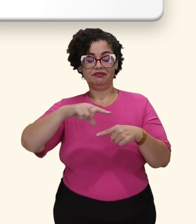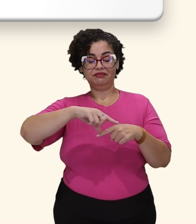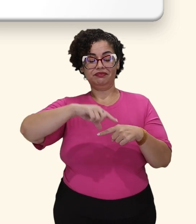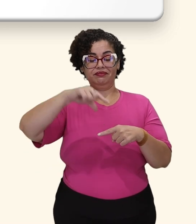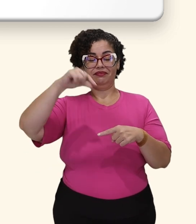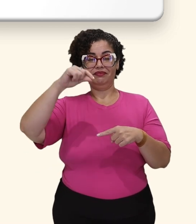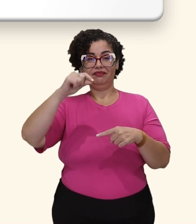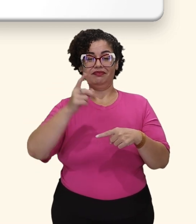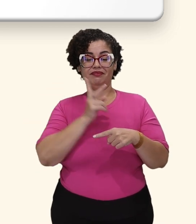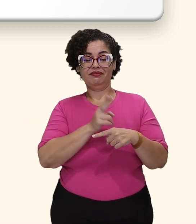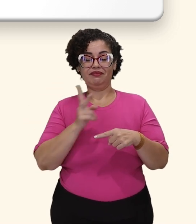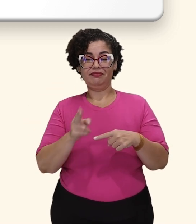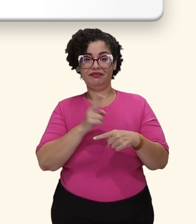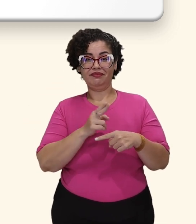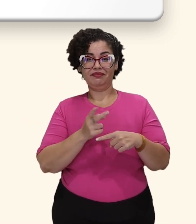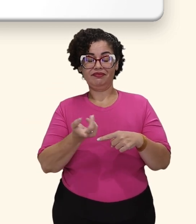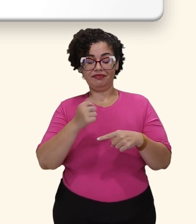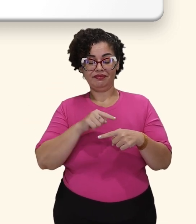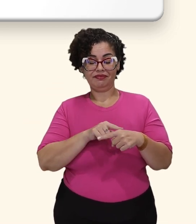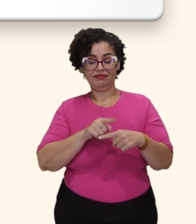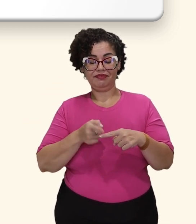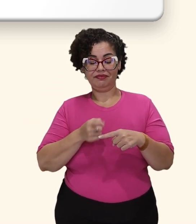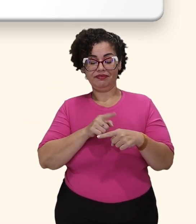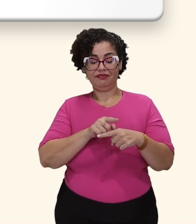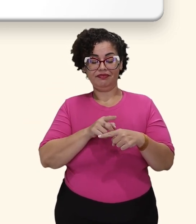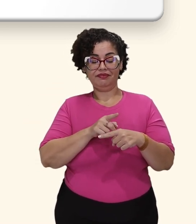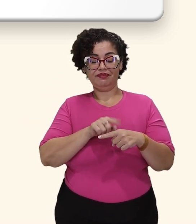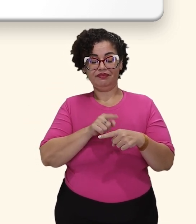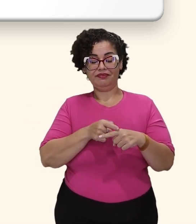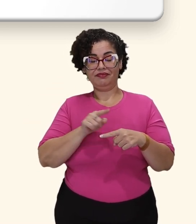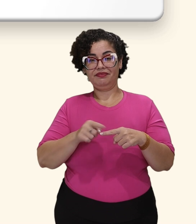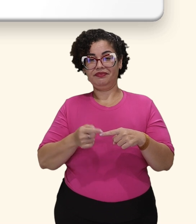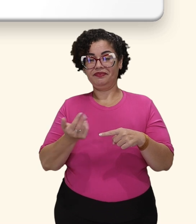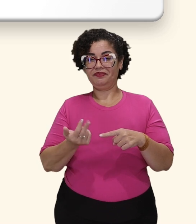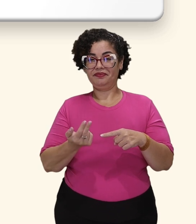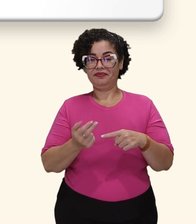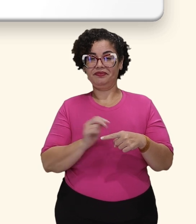Lados de mesmo tamanho são opostos a ângulos de mesma medida.